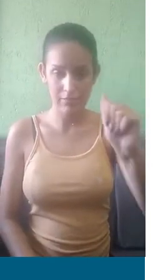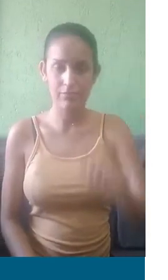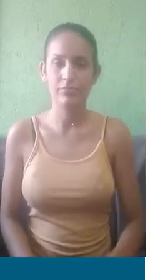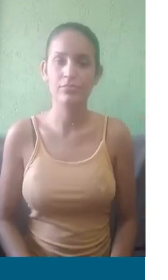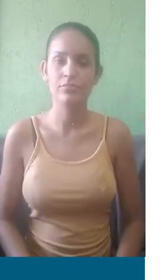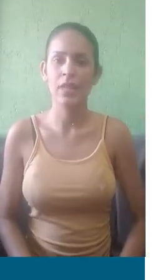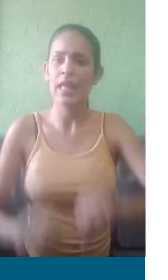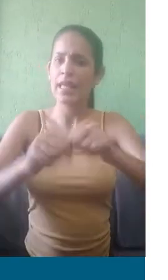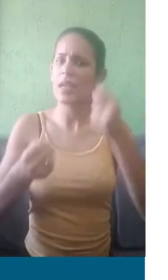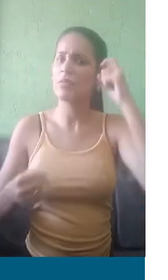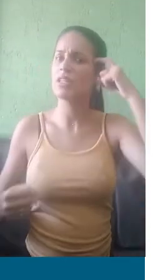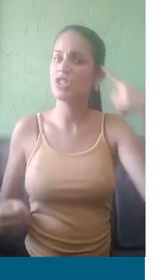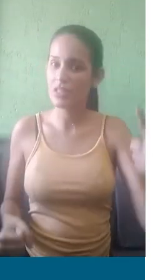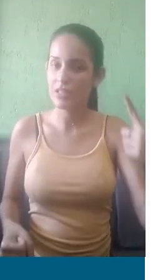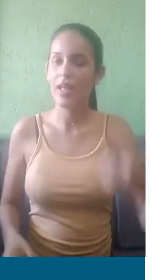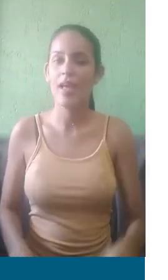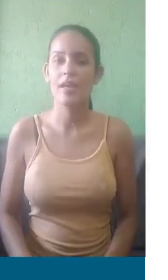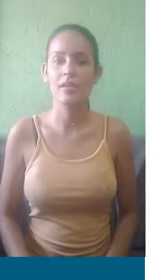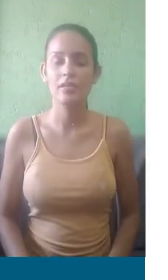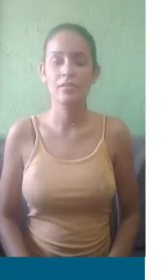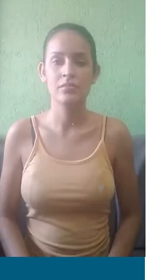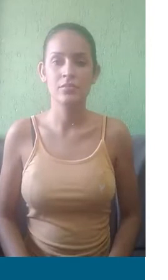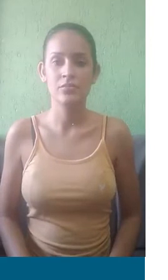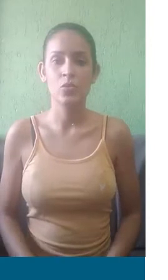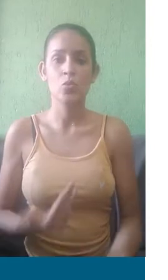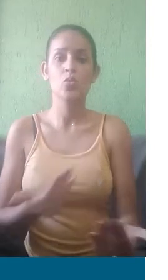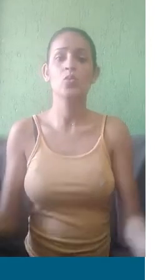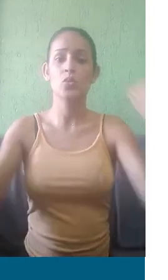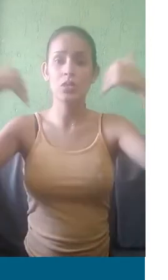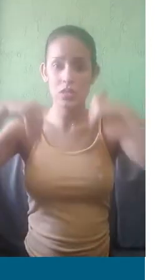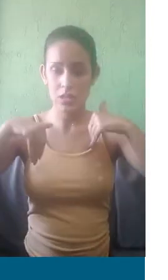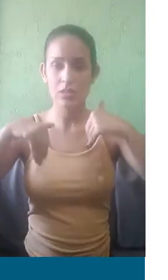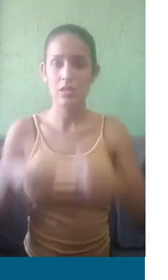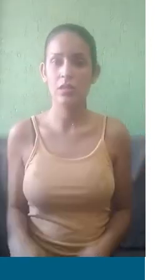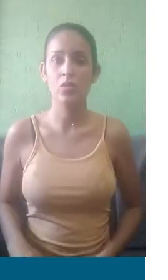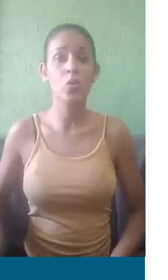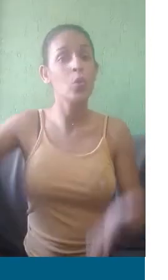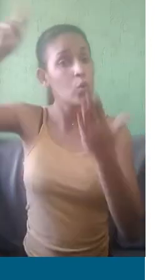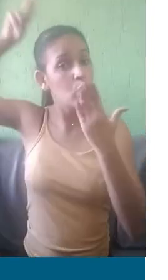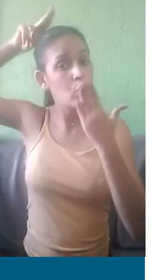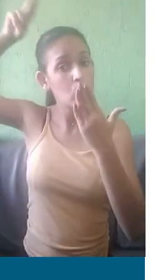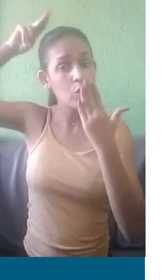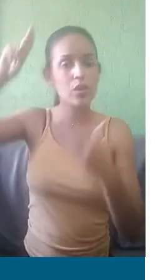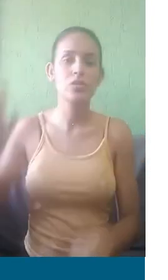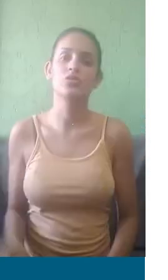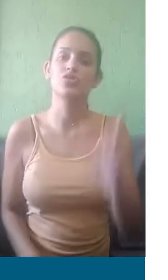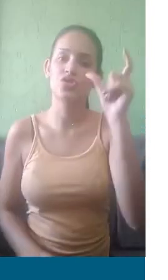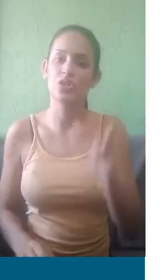do Brasil, utilizando a figura do índio de uma forma diferente do normal.